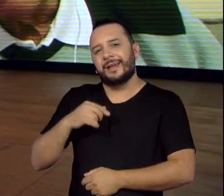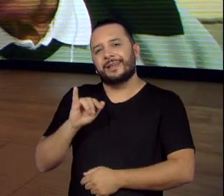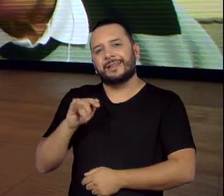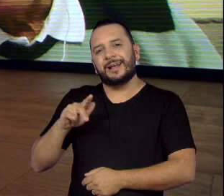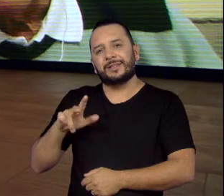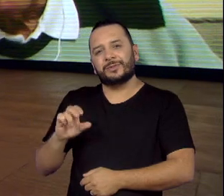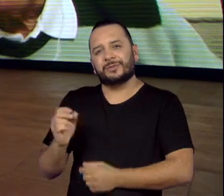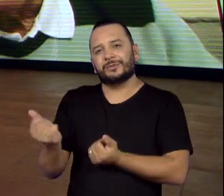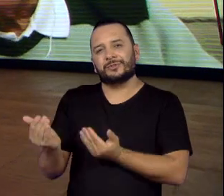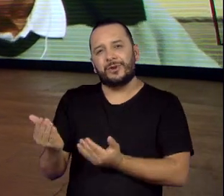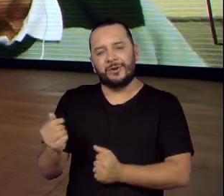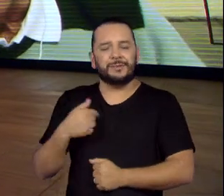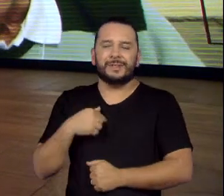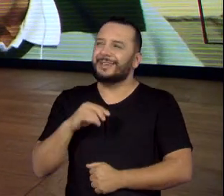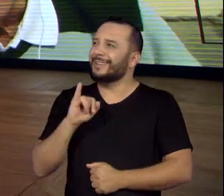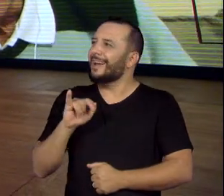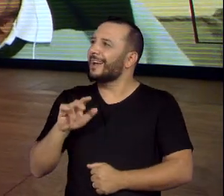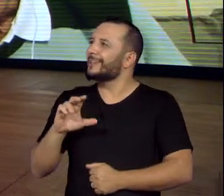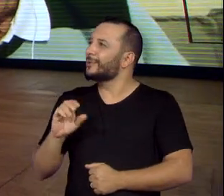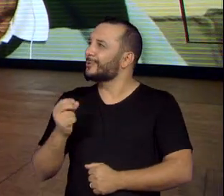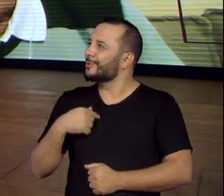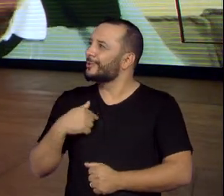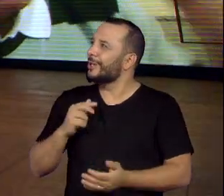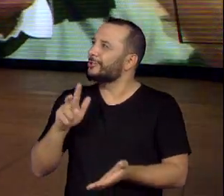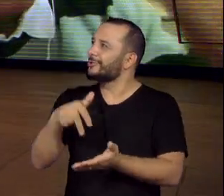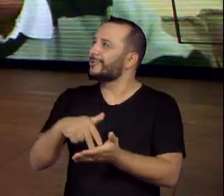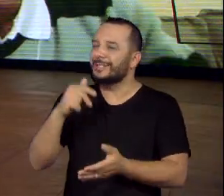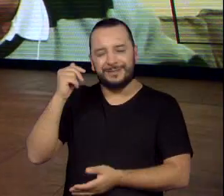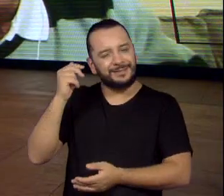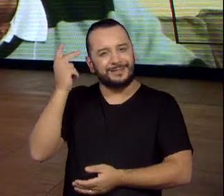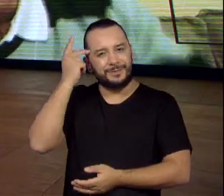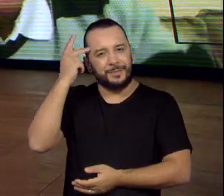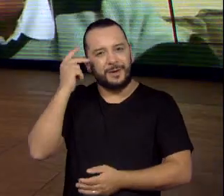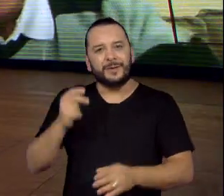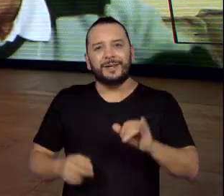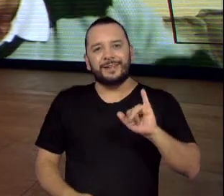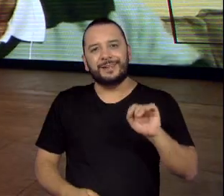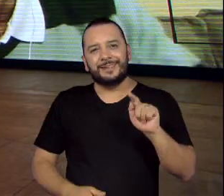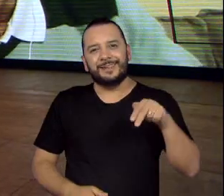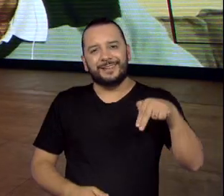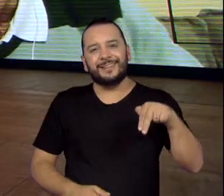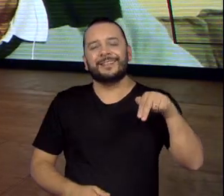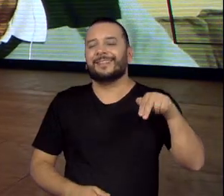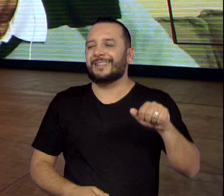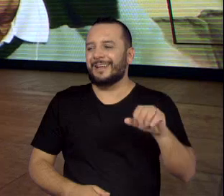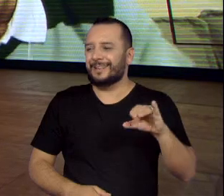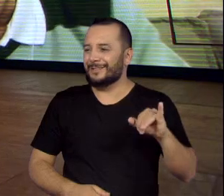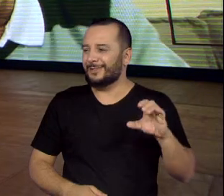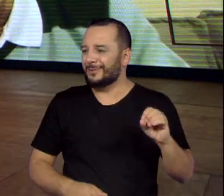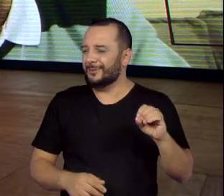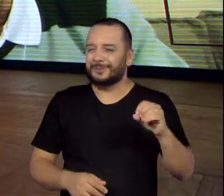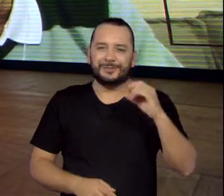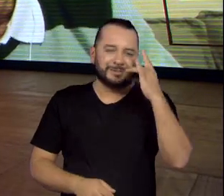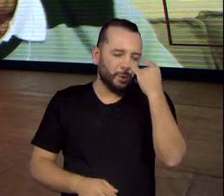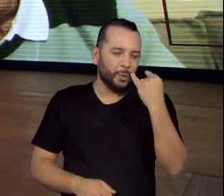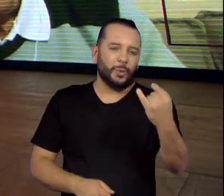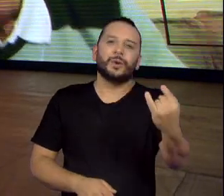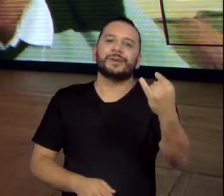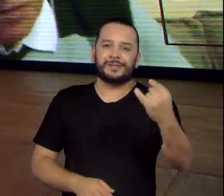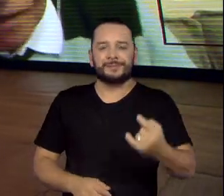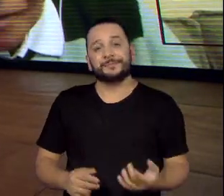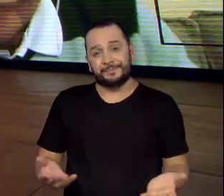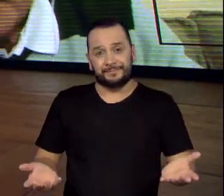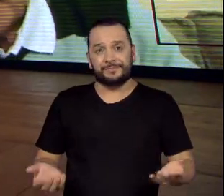São Paulo, é o Inácio cheio de sonho, sabe? Era o Inácio fascinado, sabe? E querendo ser alguém. Eu